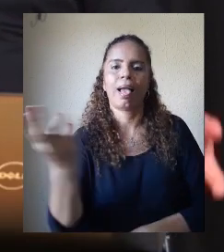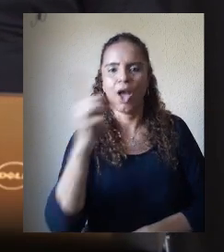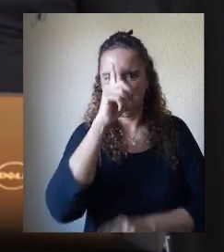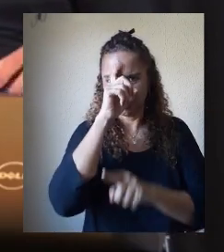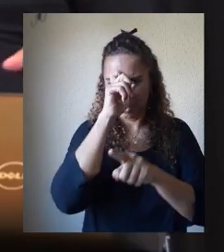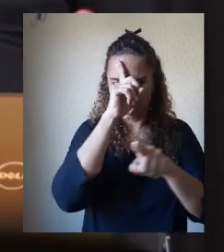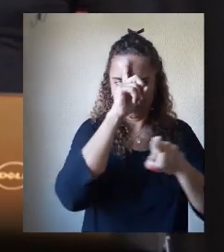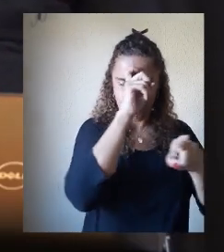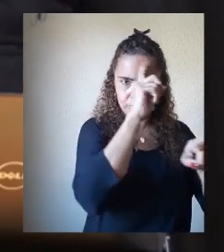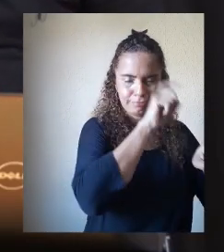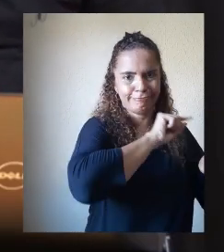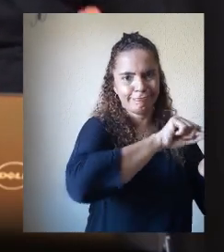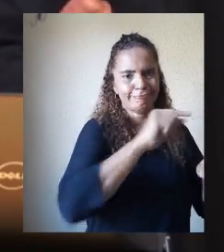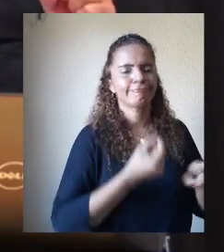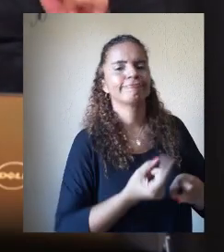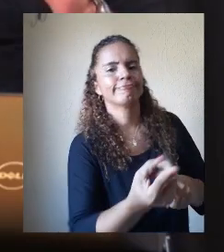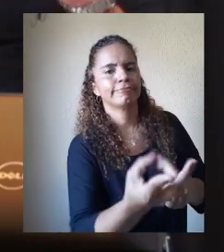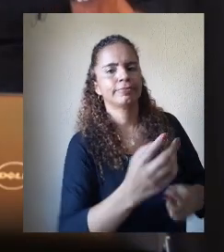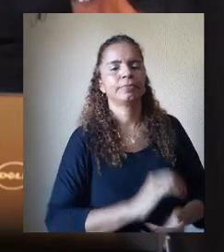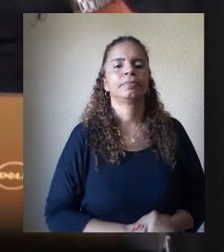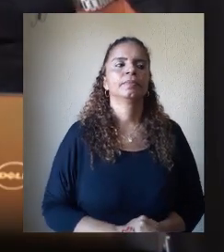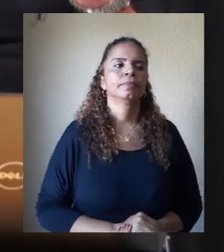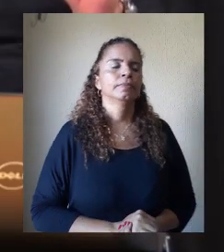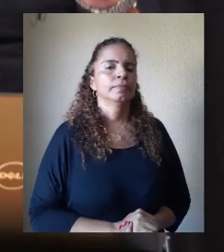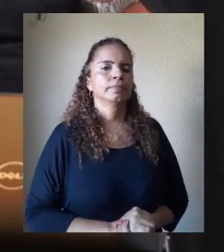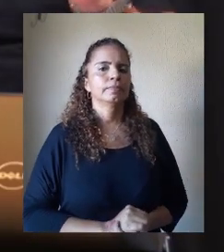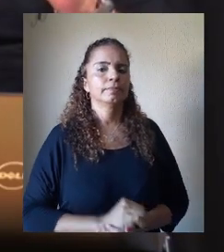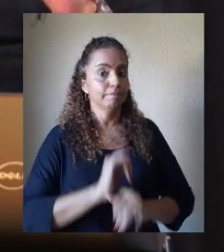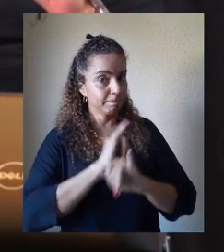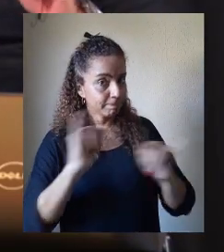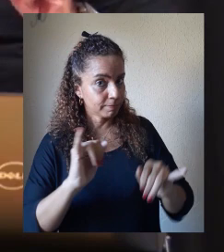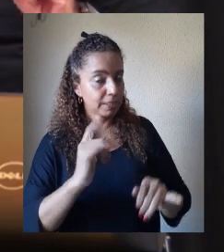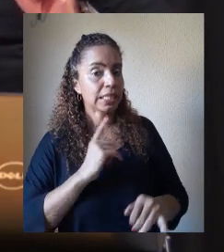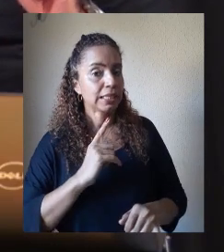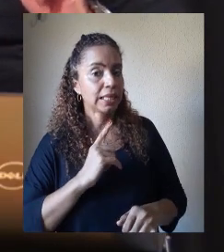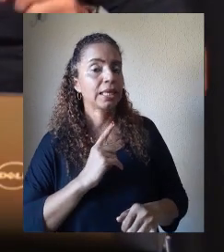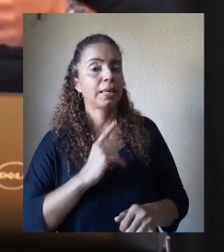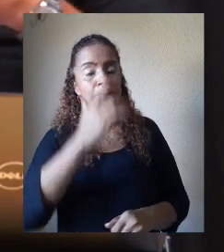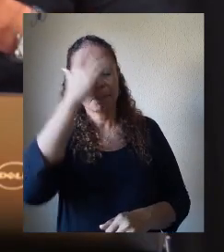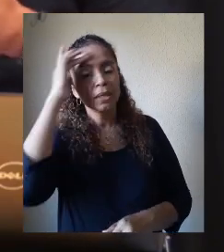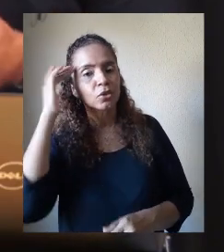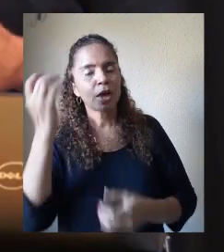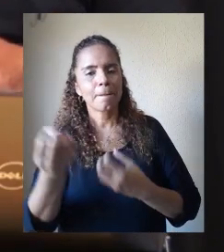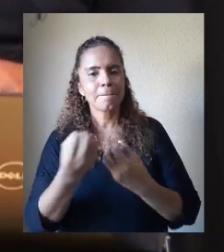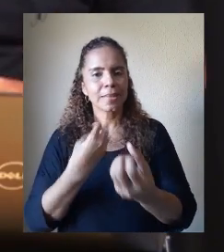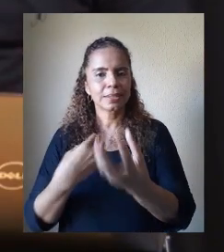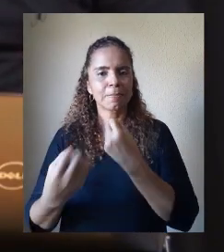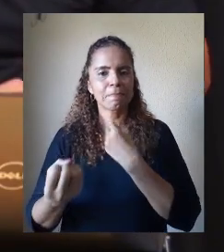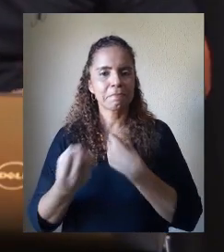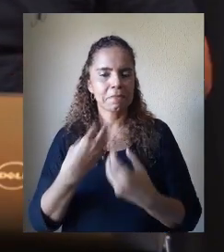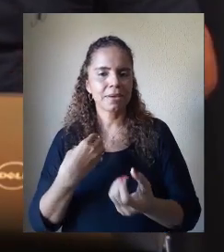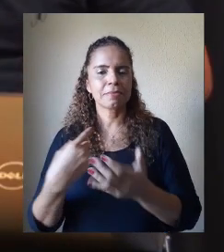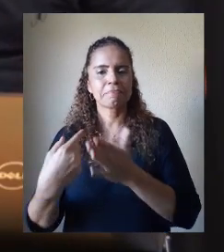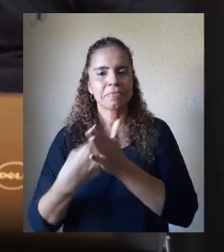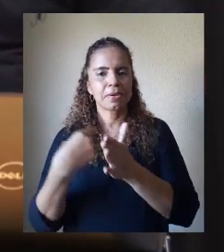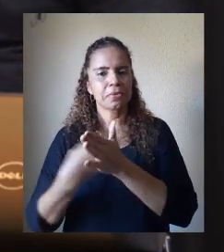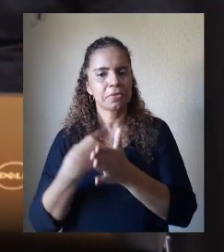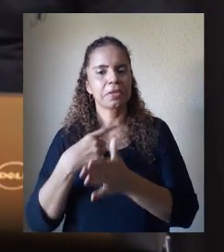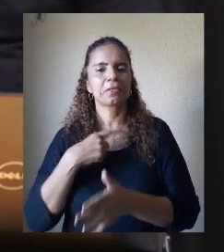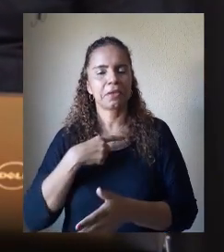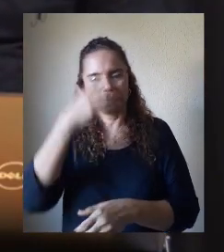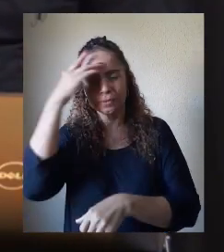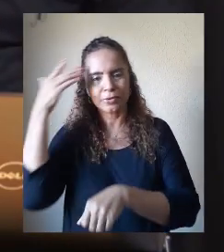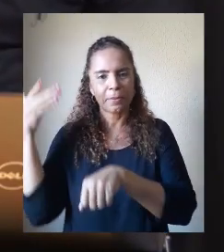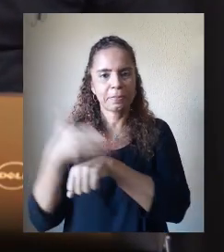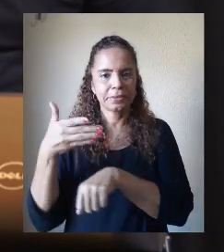maior. Queria só também informar que nós também estamos recebendo perguntas pelos stories, estamos tendo uma boa